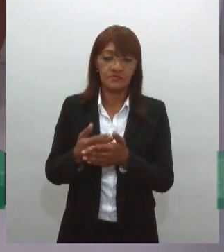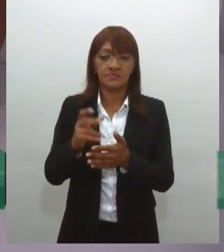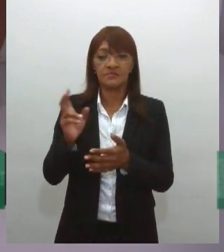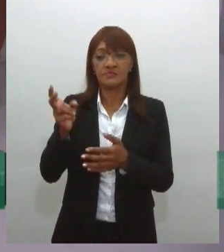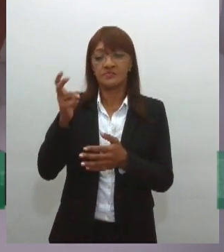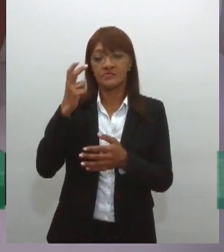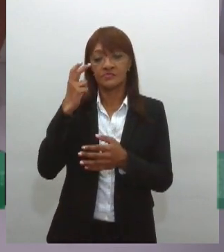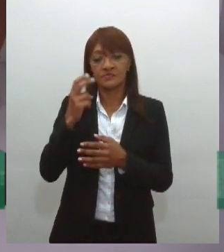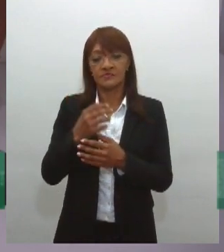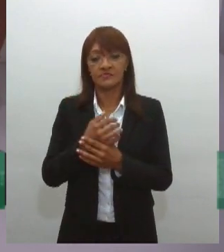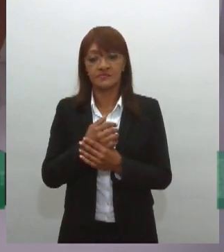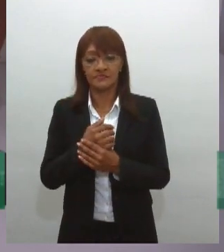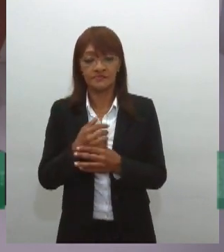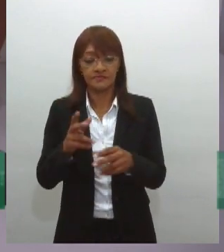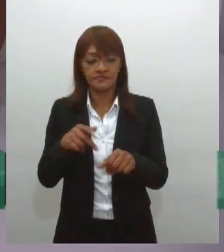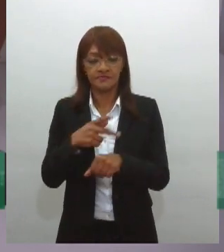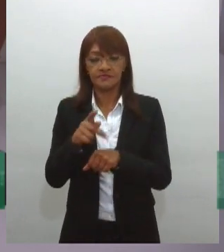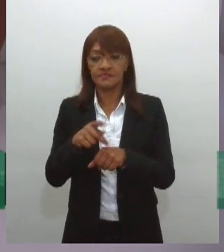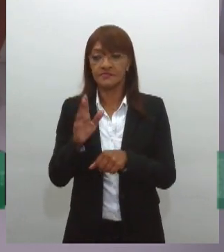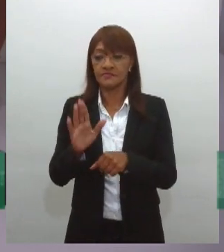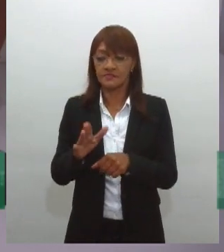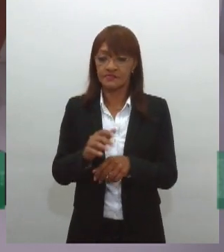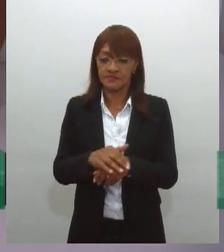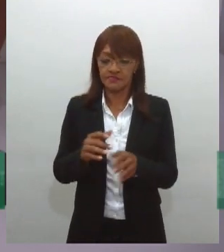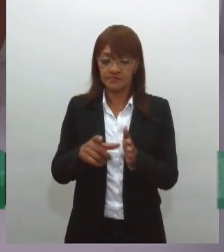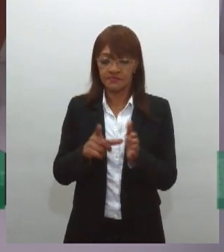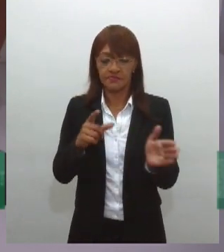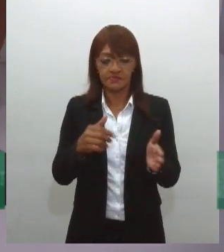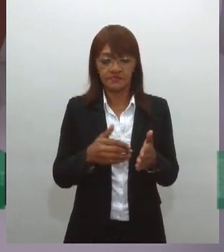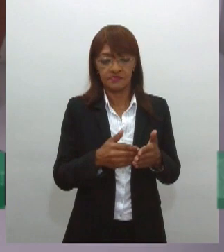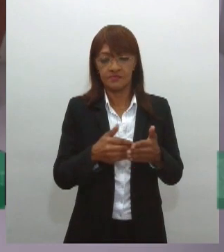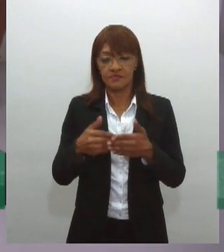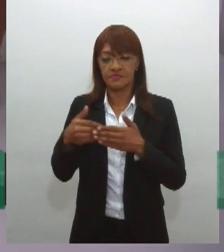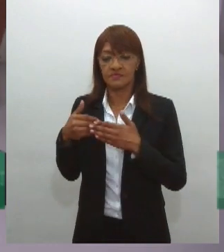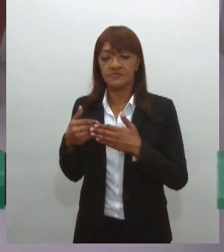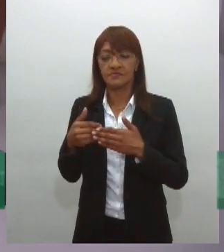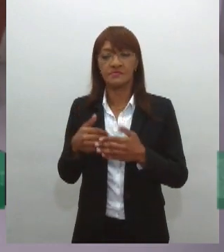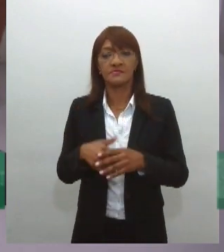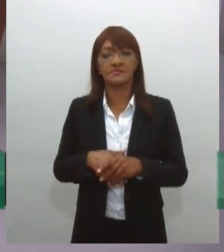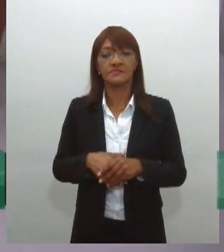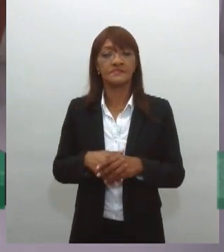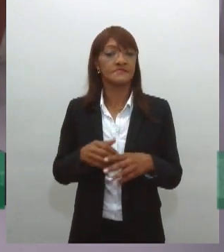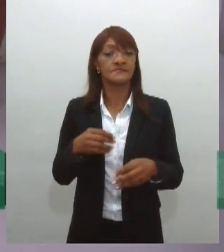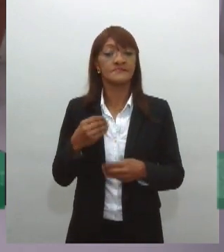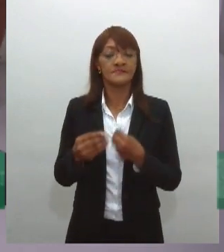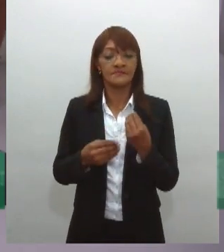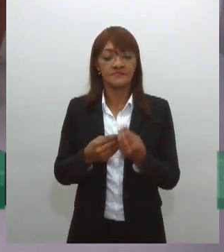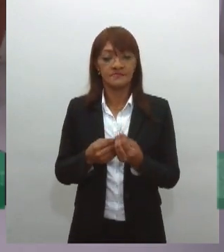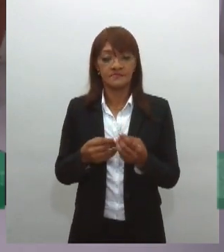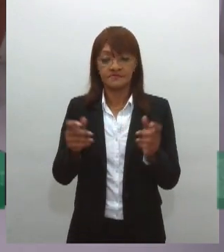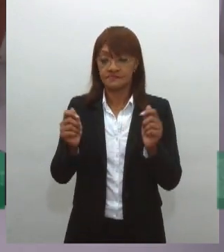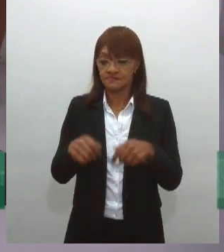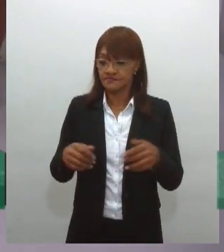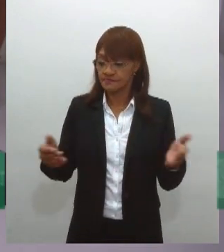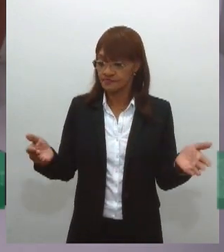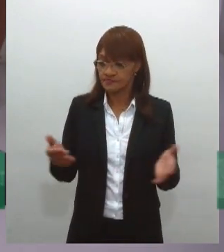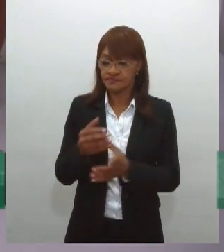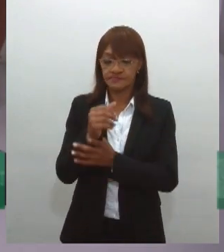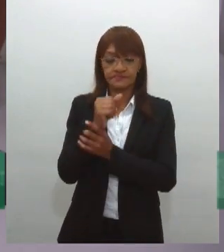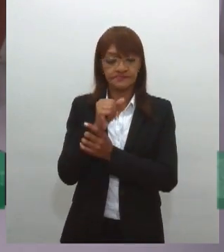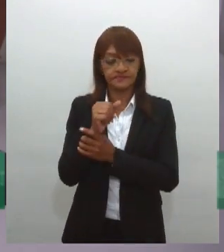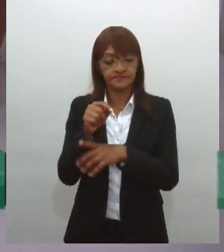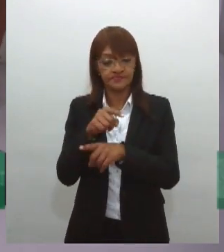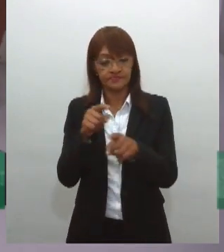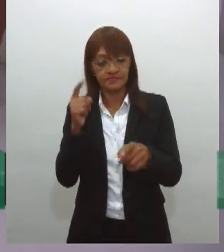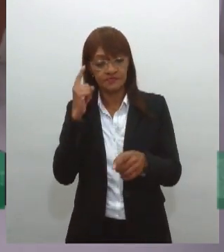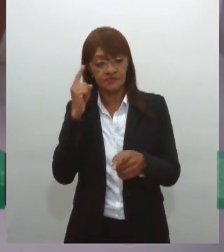esse momento de isolamento. Então, como é que essas leis puderam dar o esteio, digamos assim, se é que você pensa isso também,